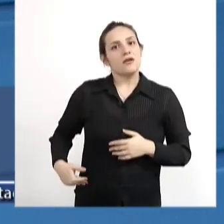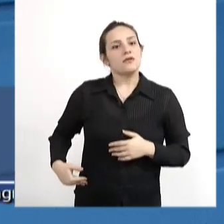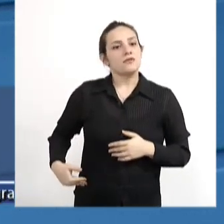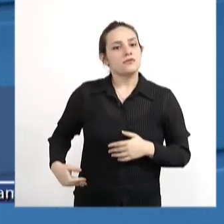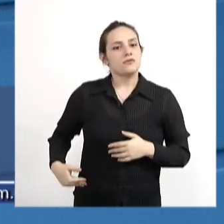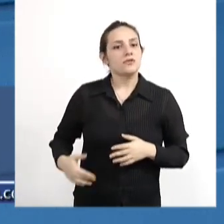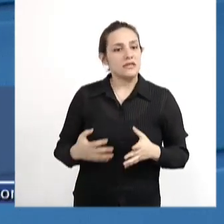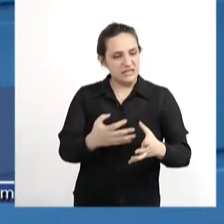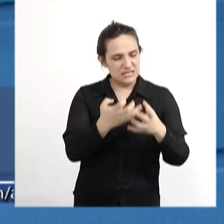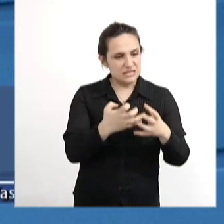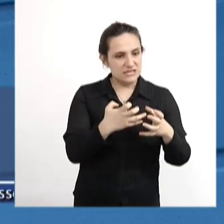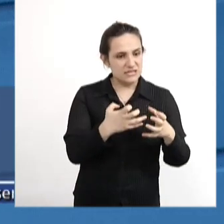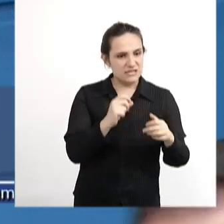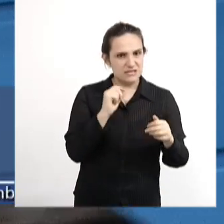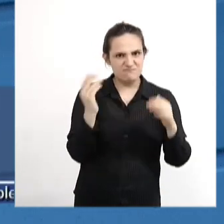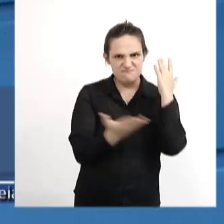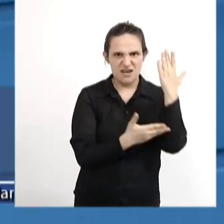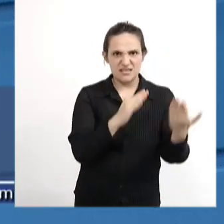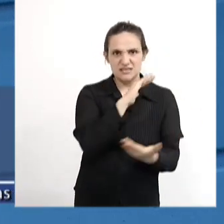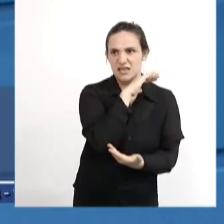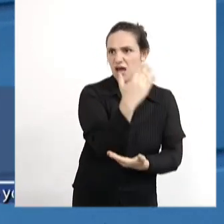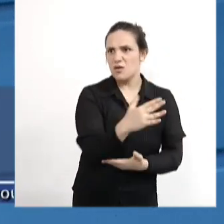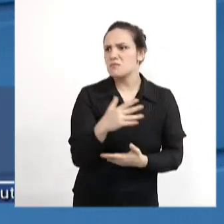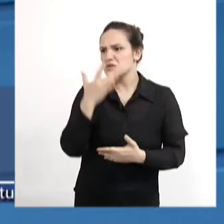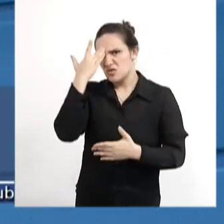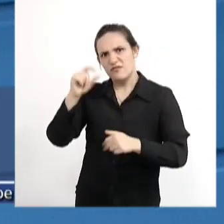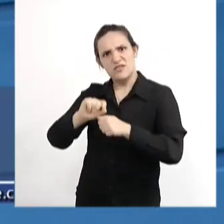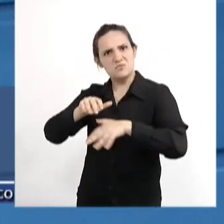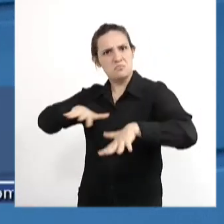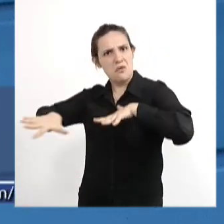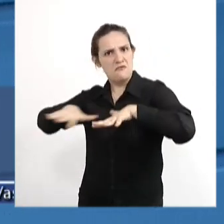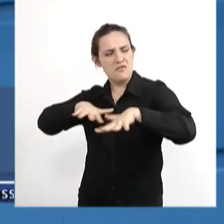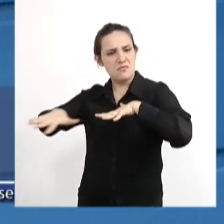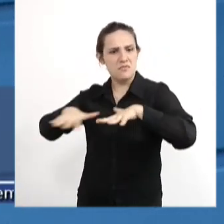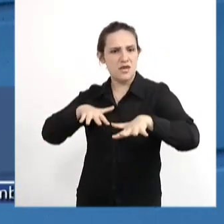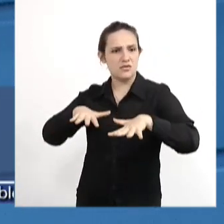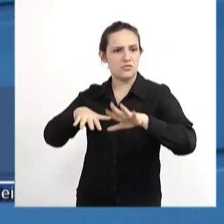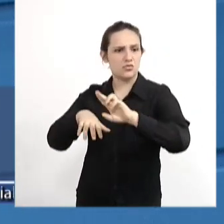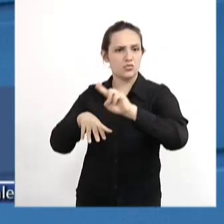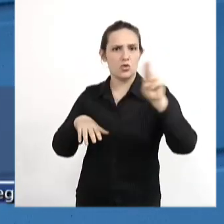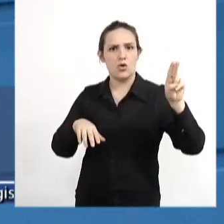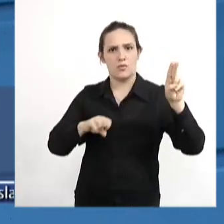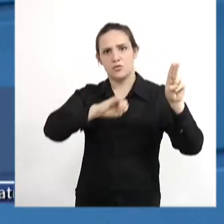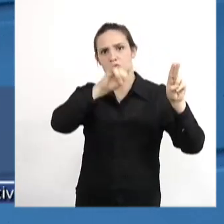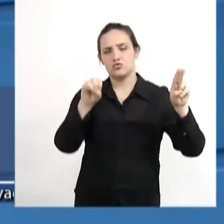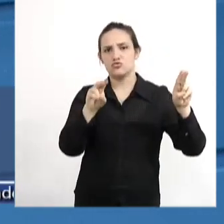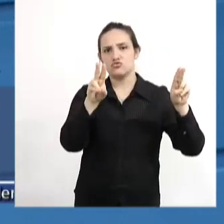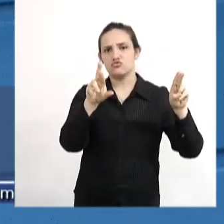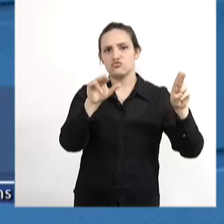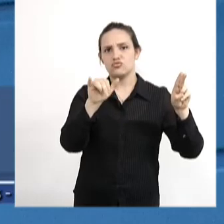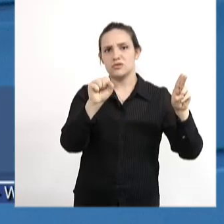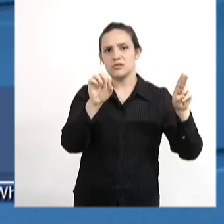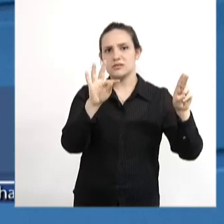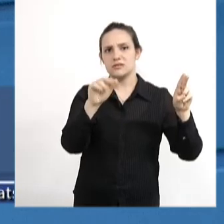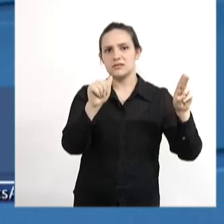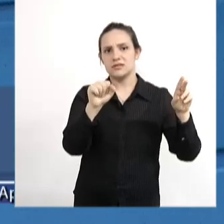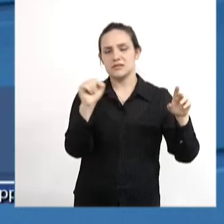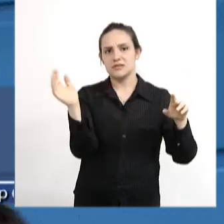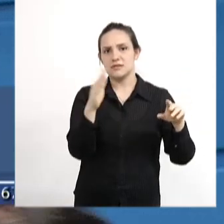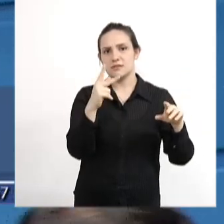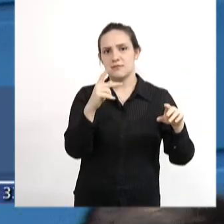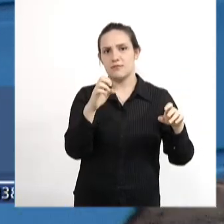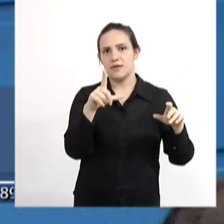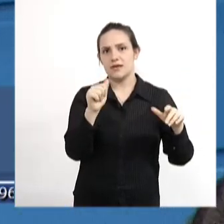da biodiversidade do Parque dos Poderes, organizado pelo Movimento Juristas pela Democracia e pela Associação